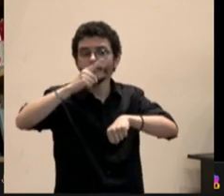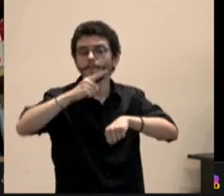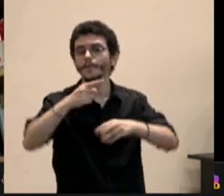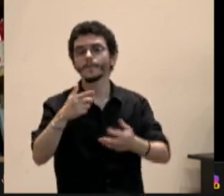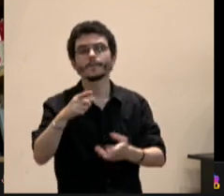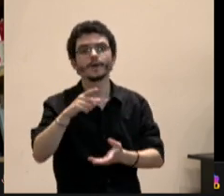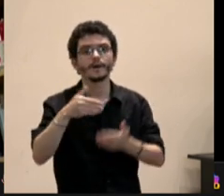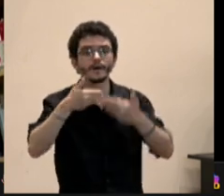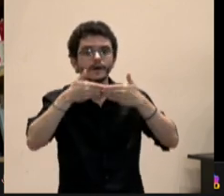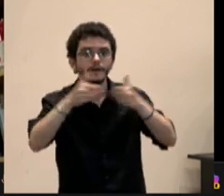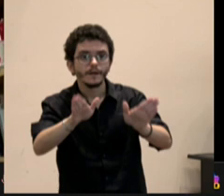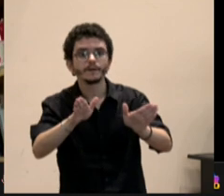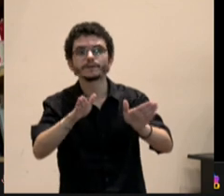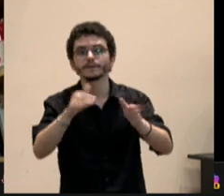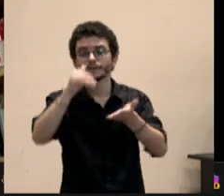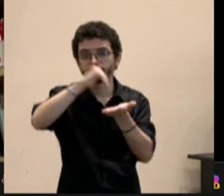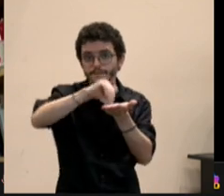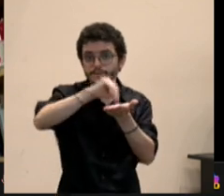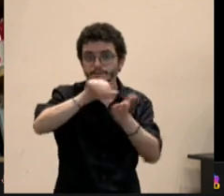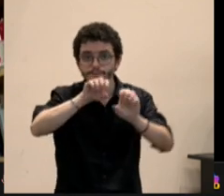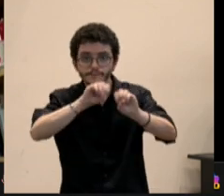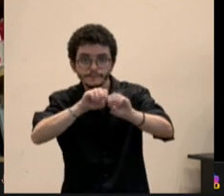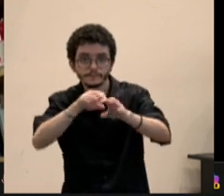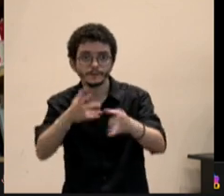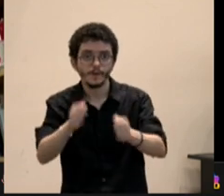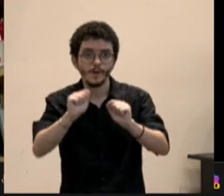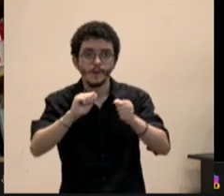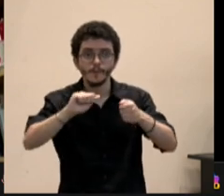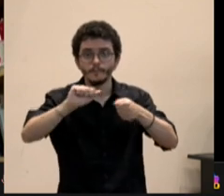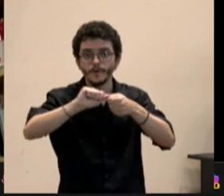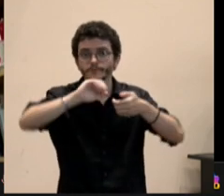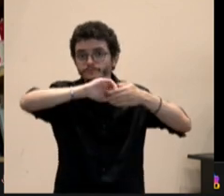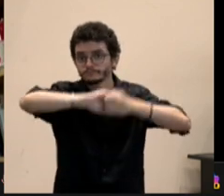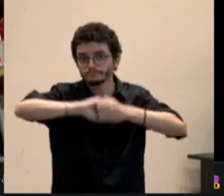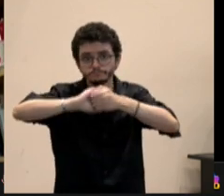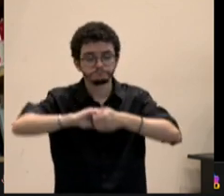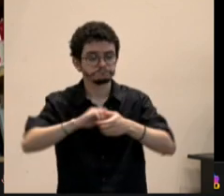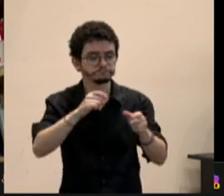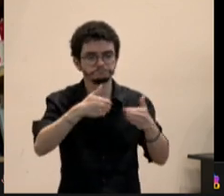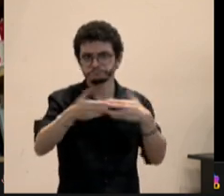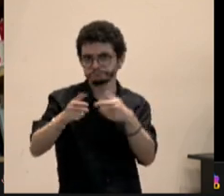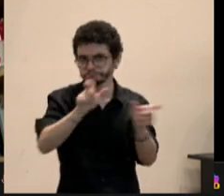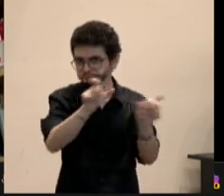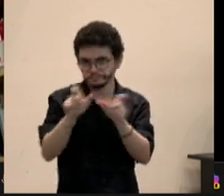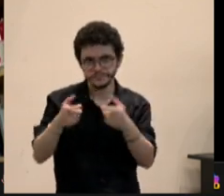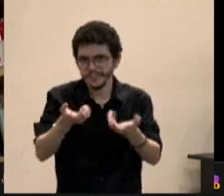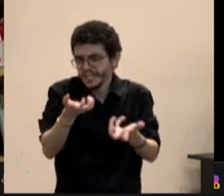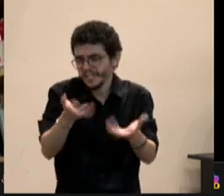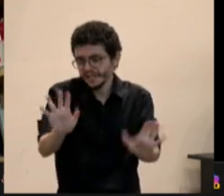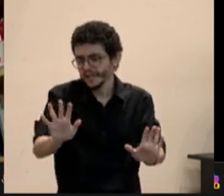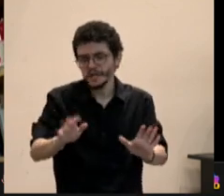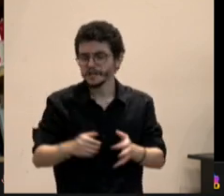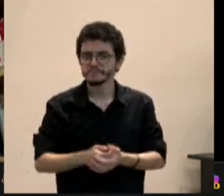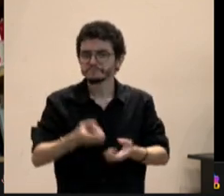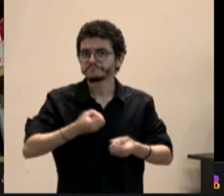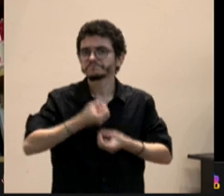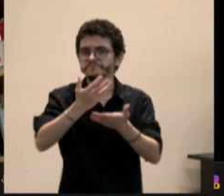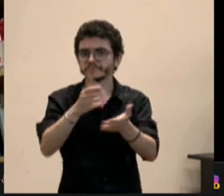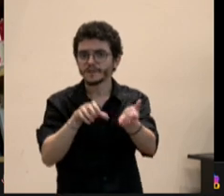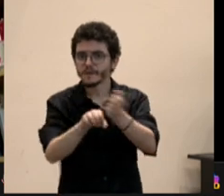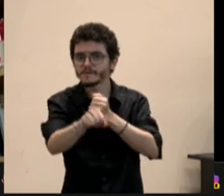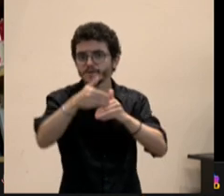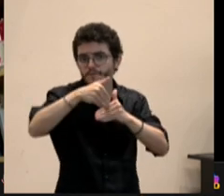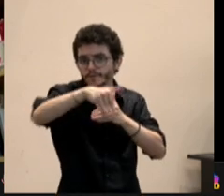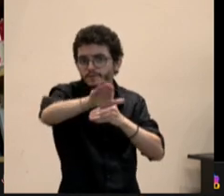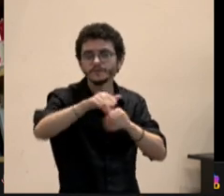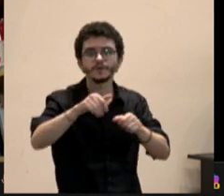se abre para que as secretarias de educação possam fazer parcerias com quem eles quiserem para ofertar a formação continuada dos